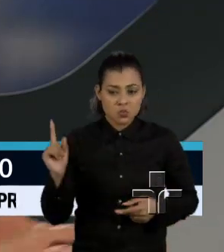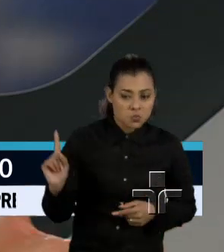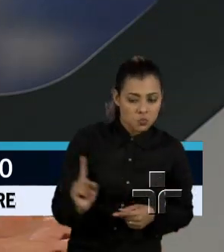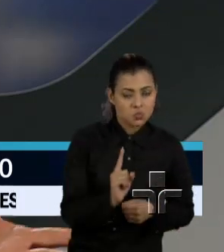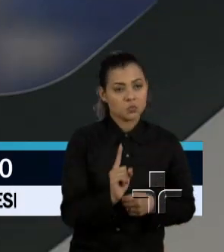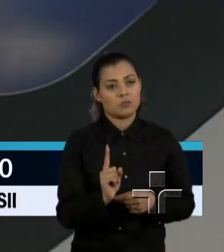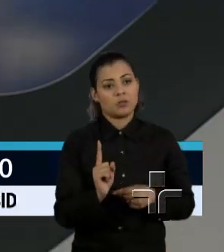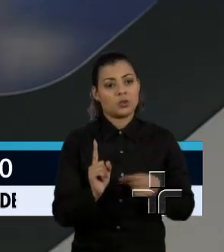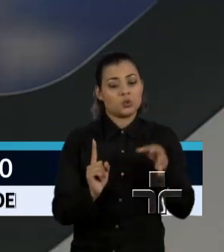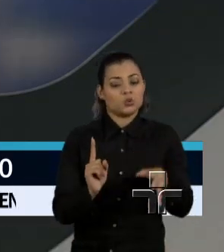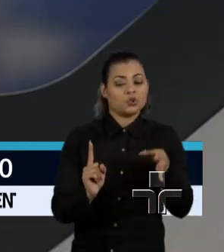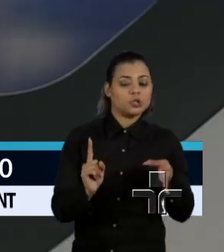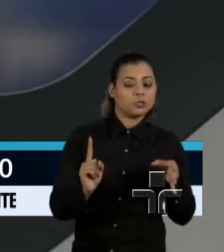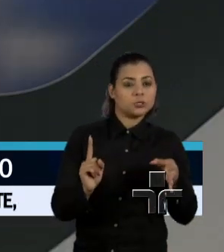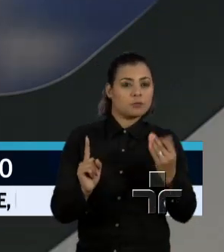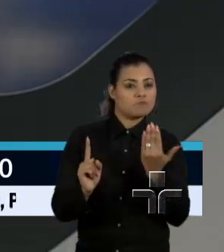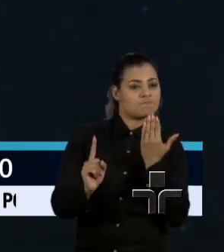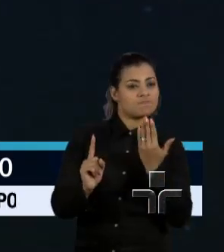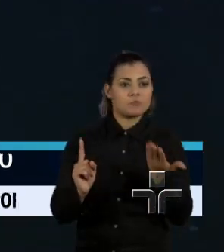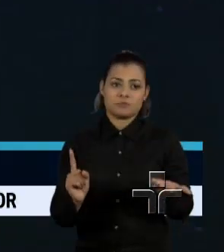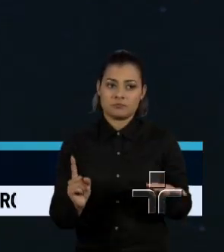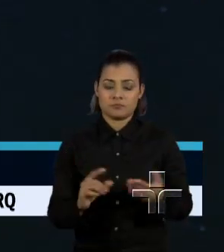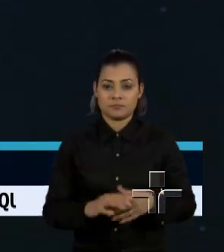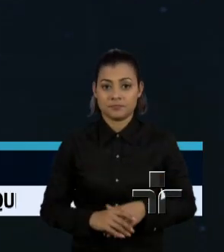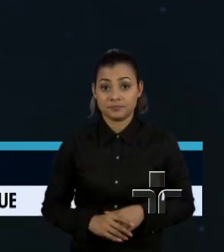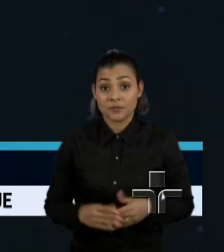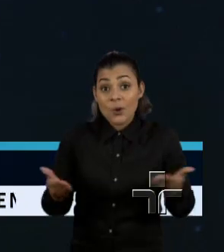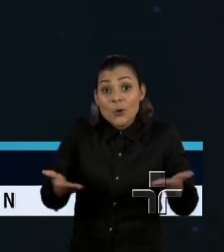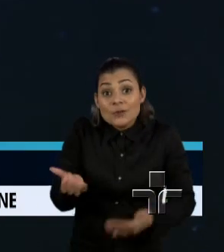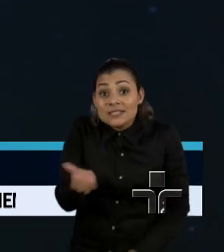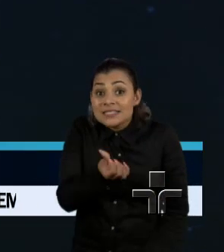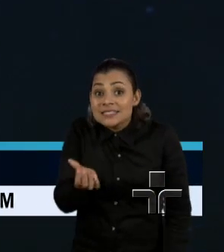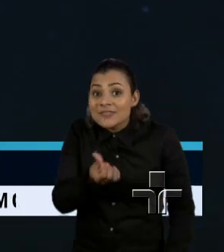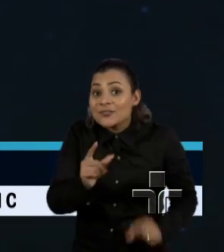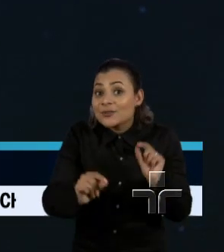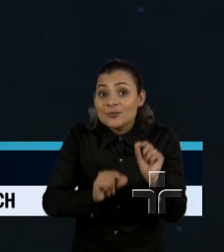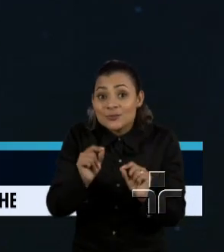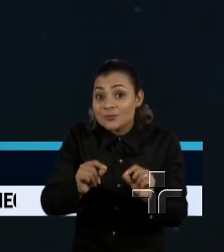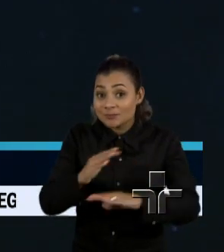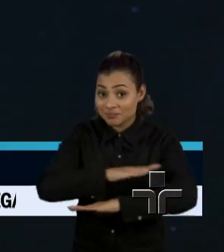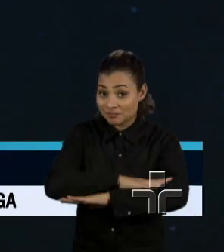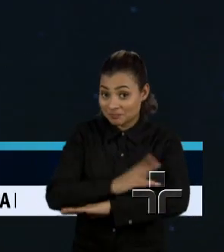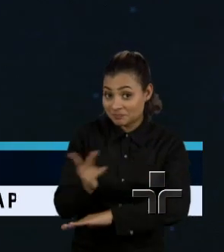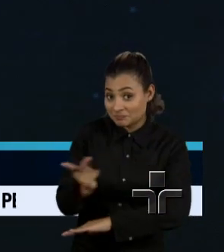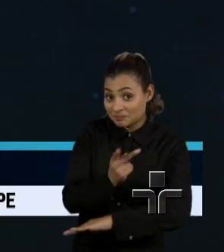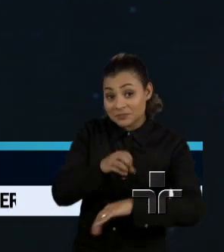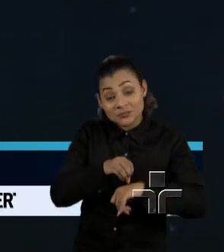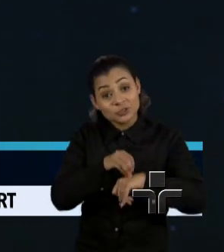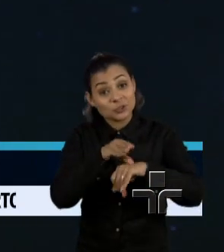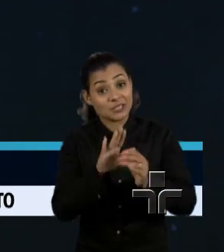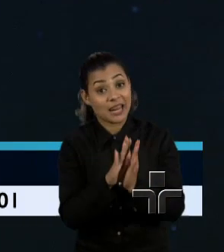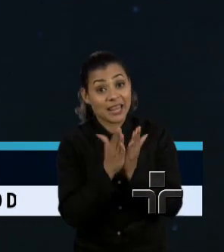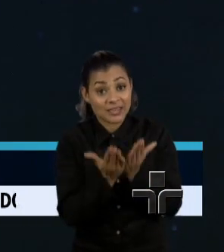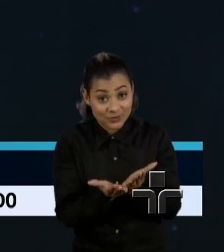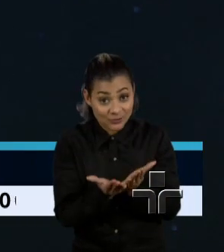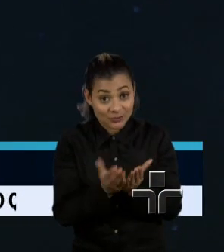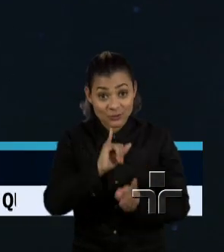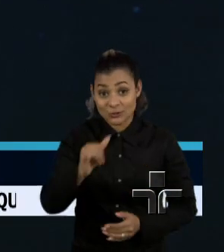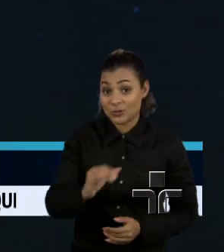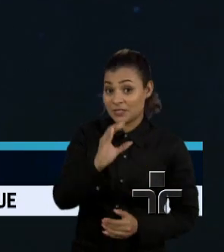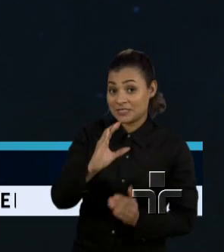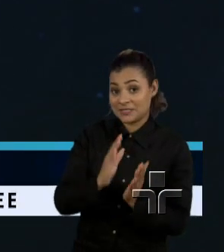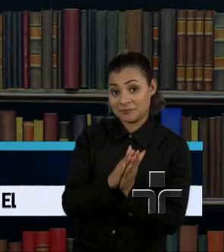o jugo da justiça, né? Hoje, sexta-feira, é dia das nossas comentaristas darem dicas de leitura. É a